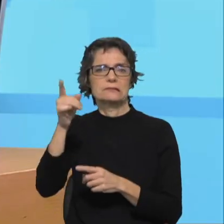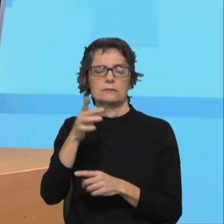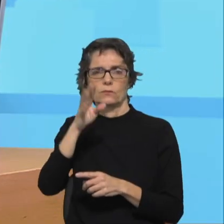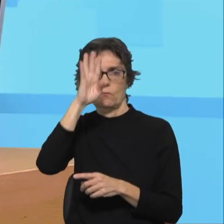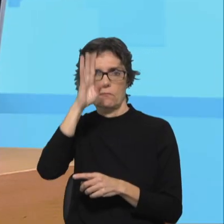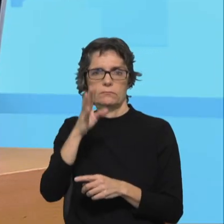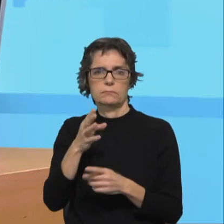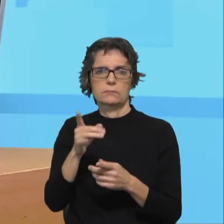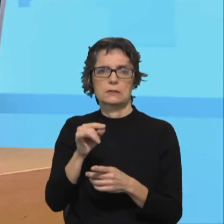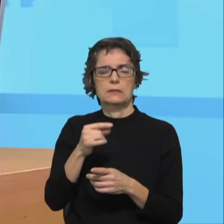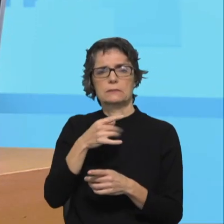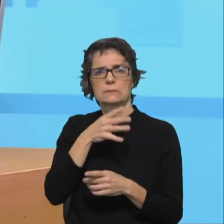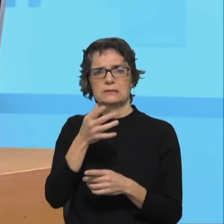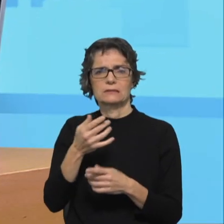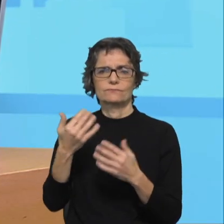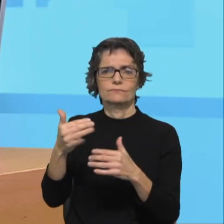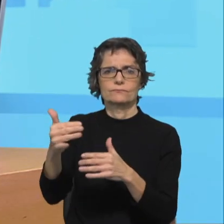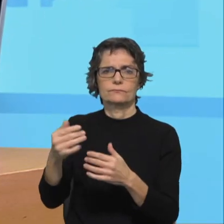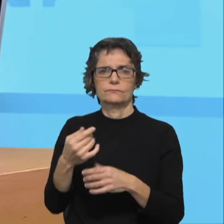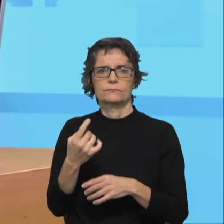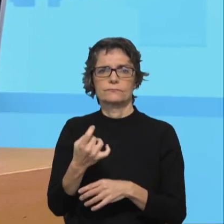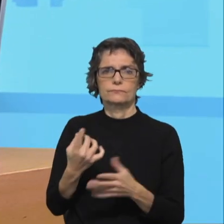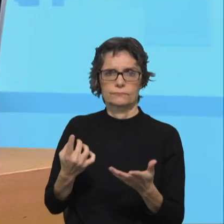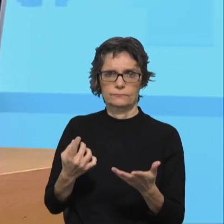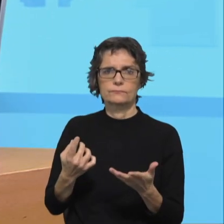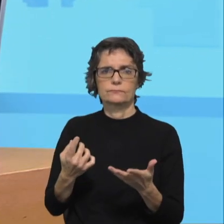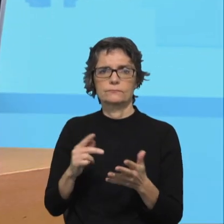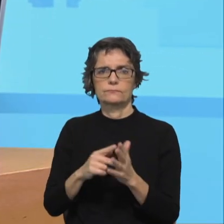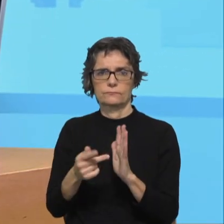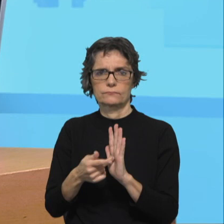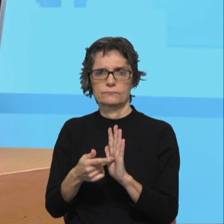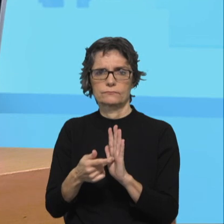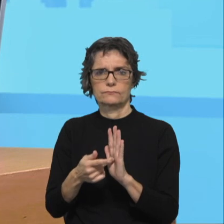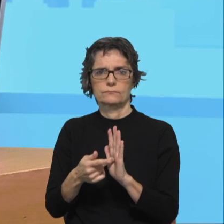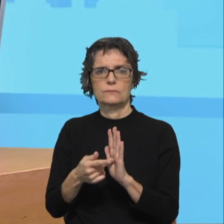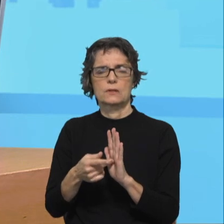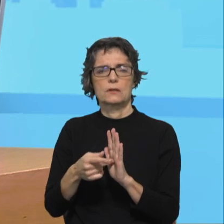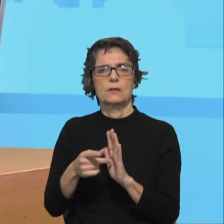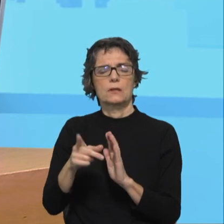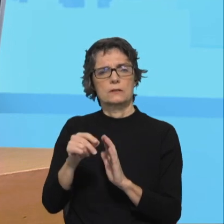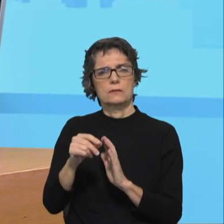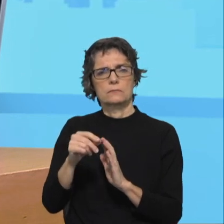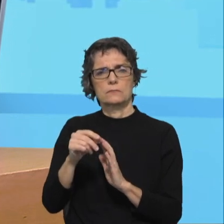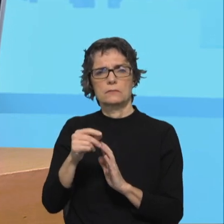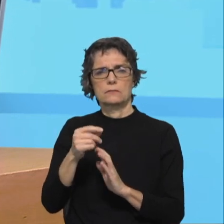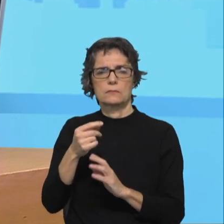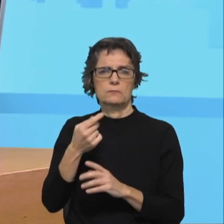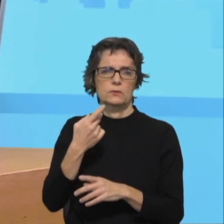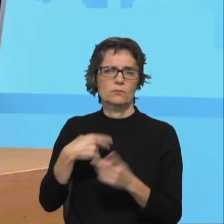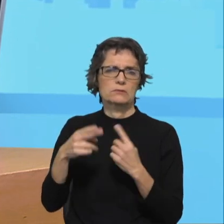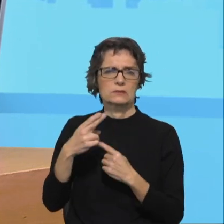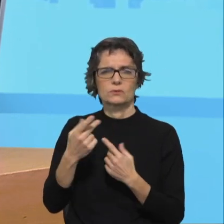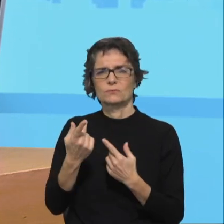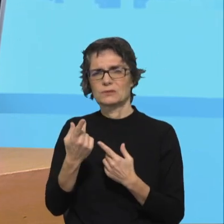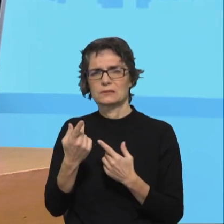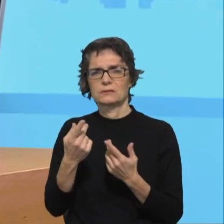muito na questão dos limites da tecnologia, do crítico ao paradigma tecnocrático, no sentido também